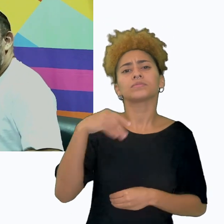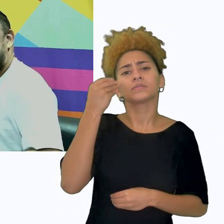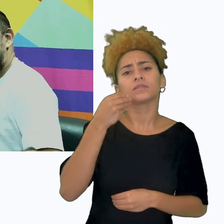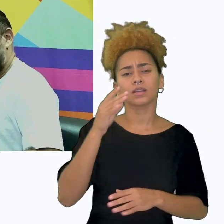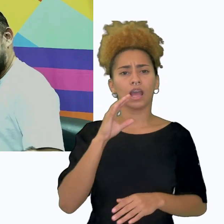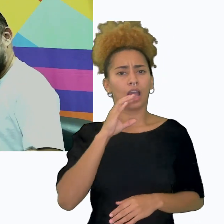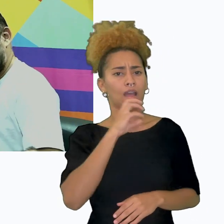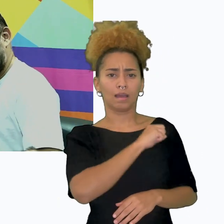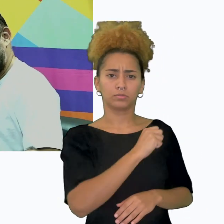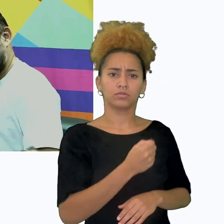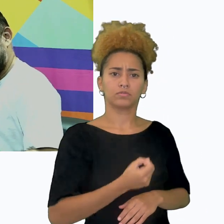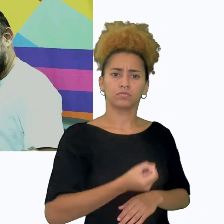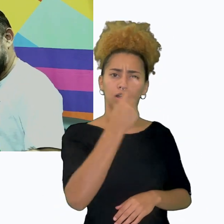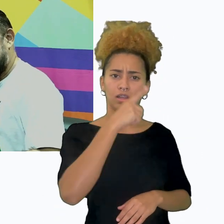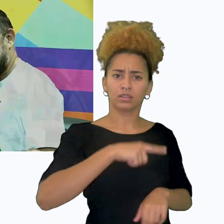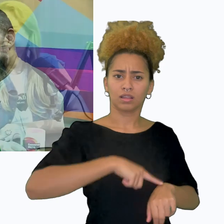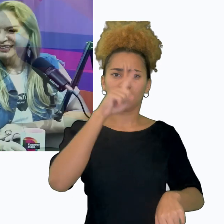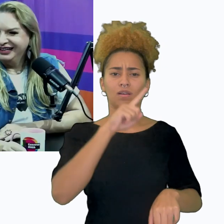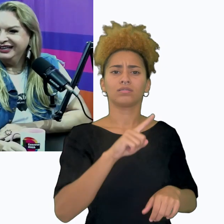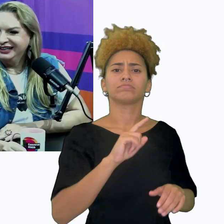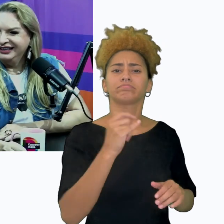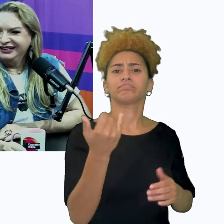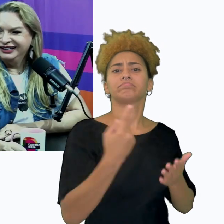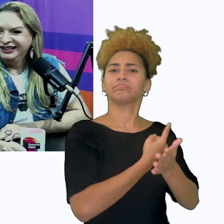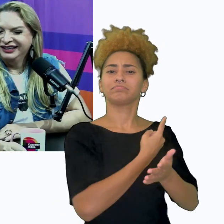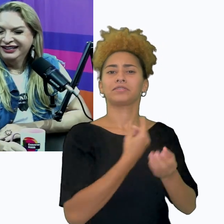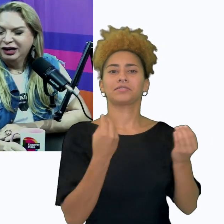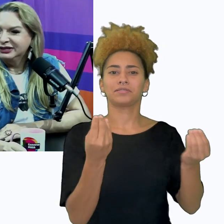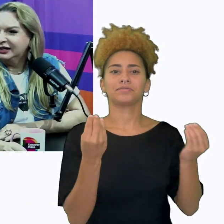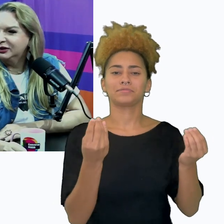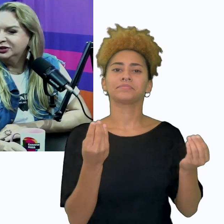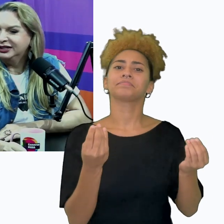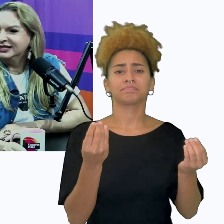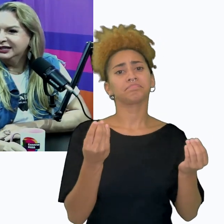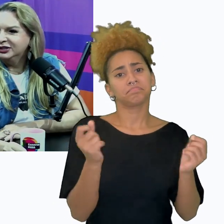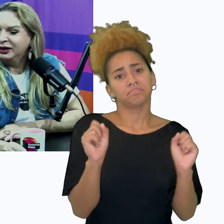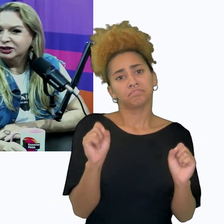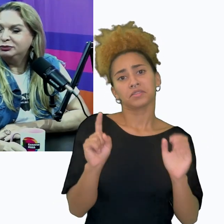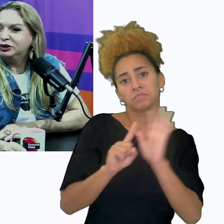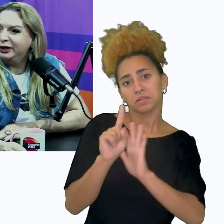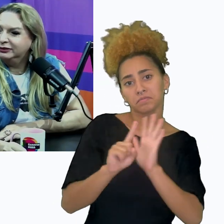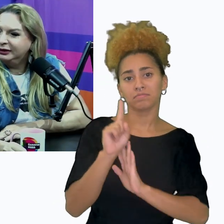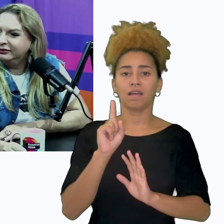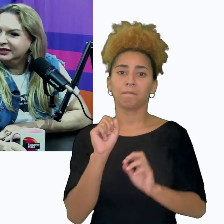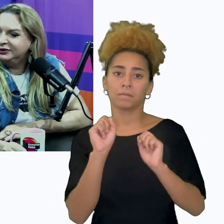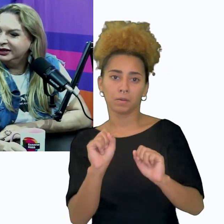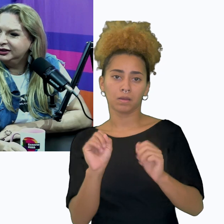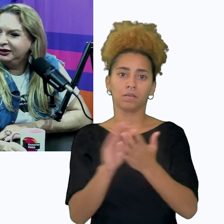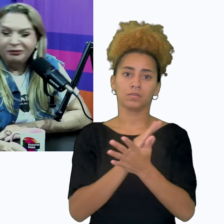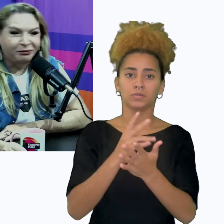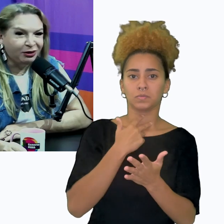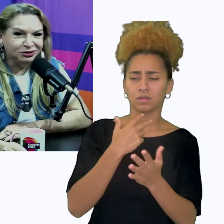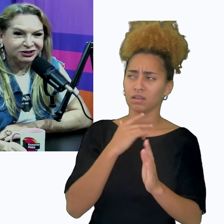tudo começou? Isso, eu tô rápido, não, assim, bufam aqui, paulada na cara da gente, né? Eu pensei que quando a gente chegasse aqui, a gente ia ver que a gente pode perguntar pra vocês e o que a gente